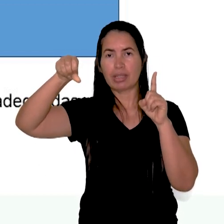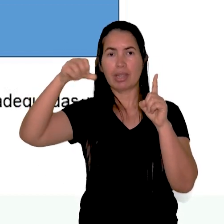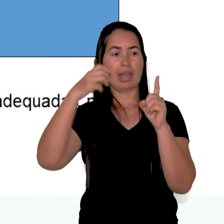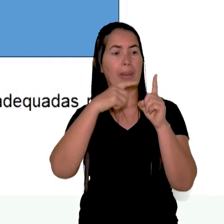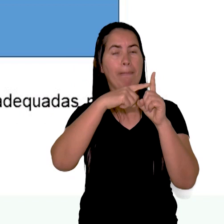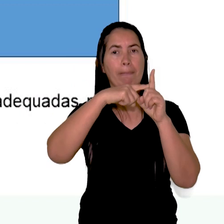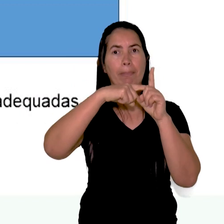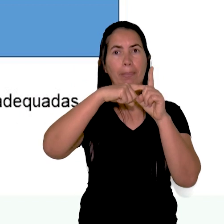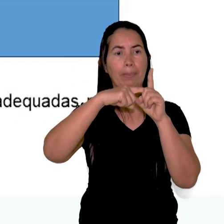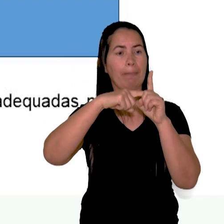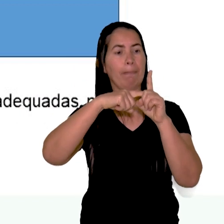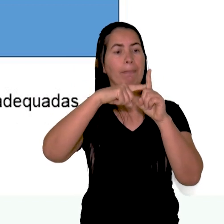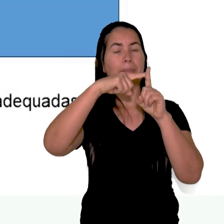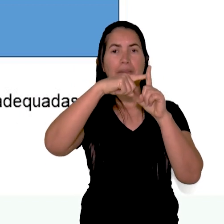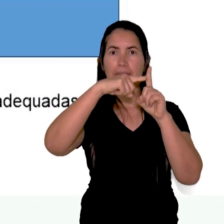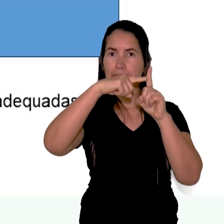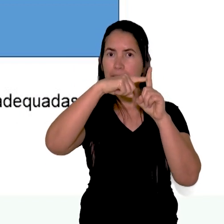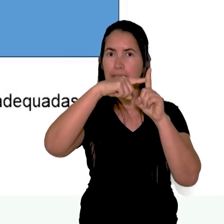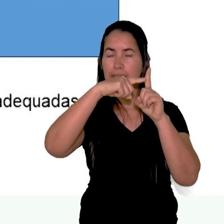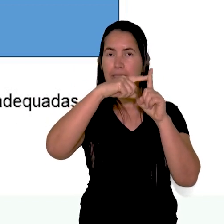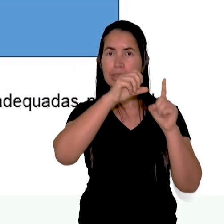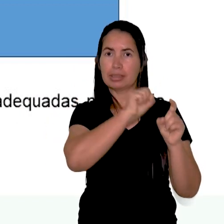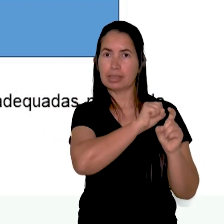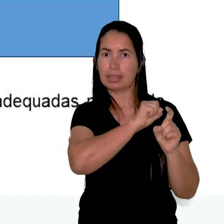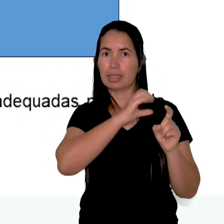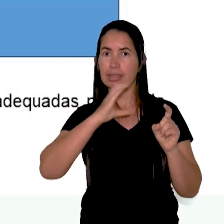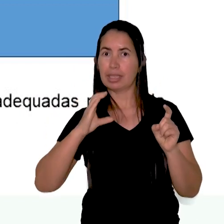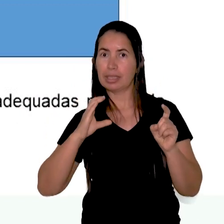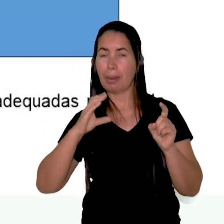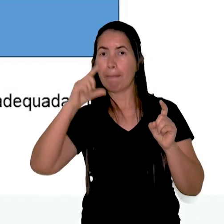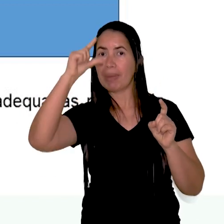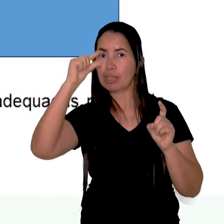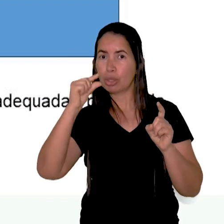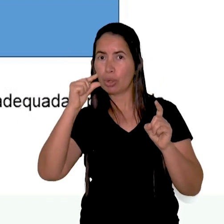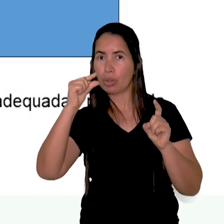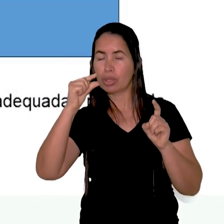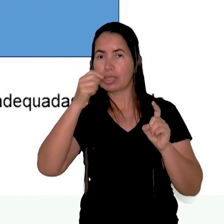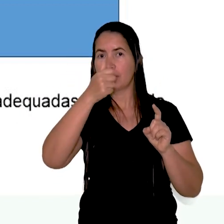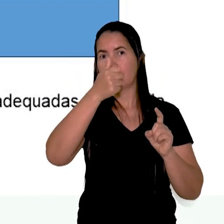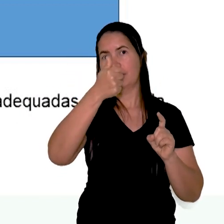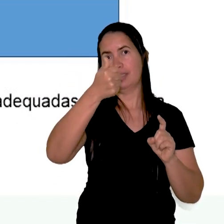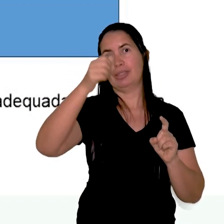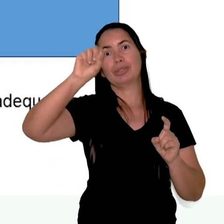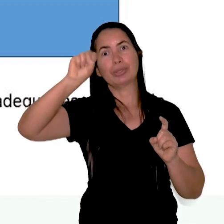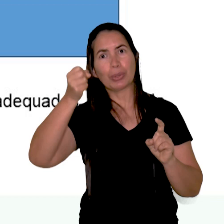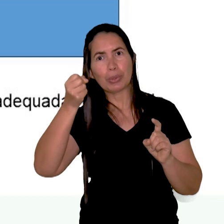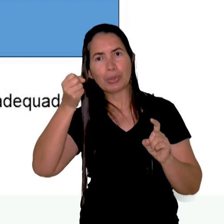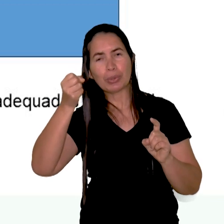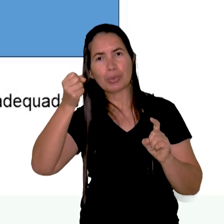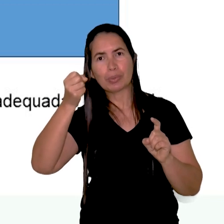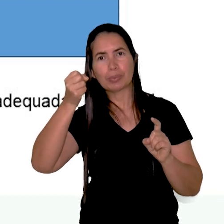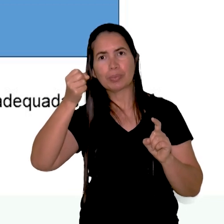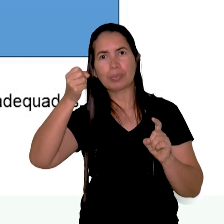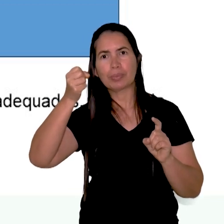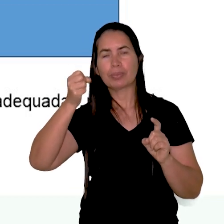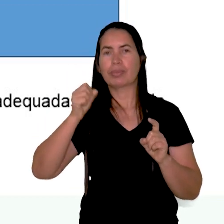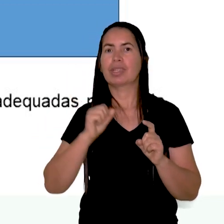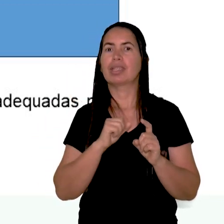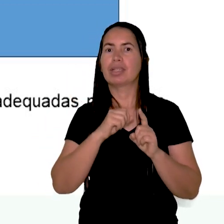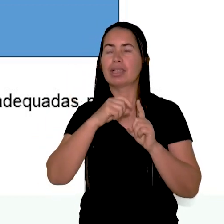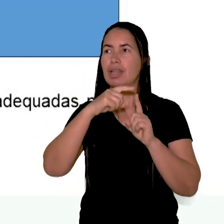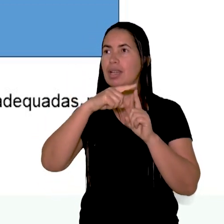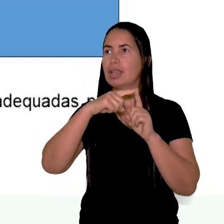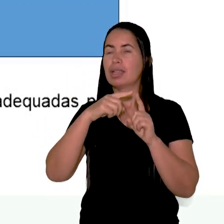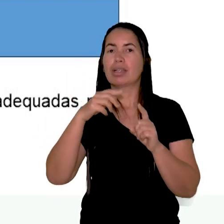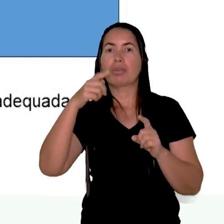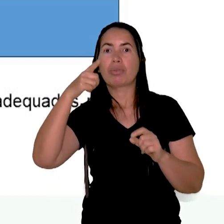E a temperatura média em Santa Catarina é menor que 18 graus Celsius. Com essas informações, ele